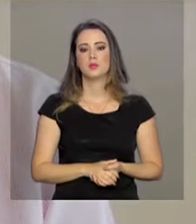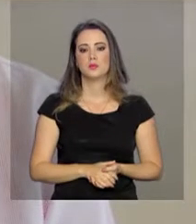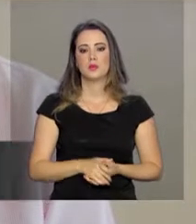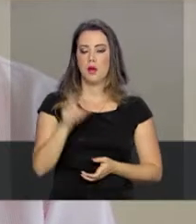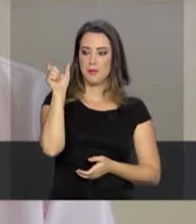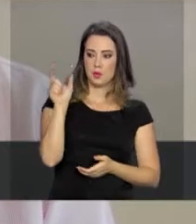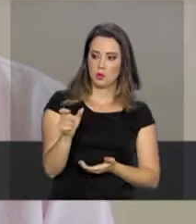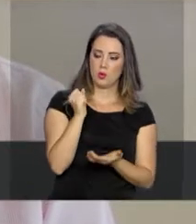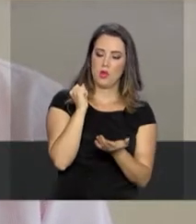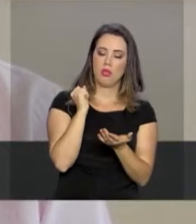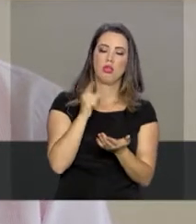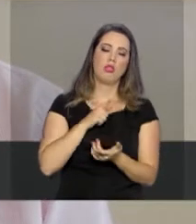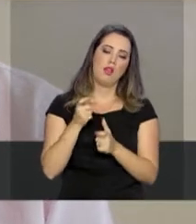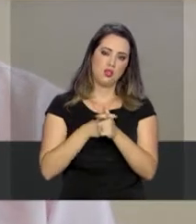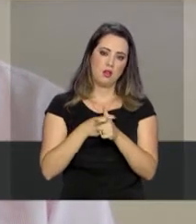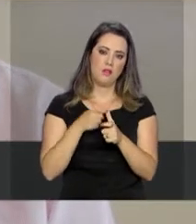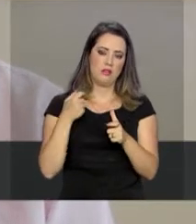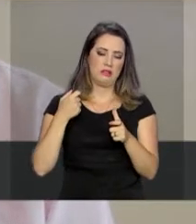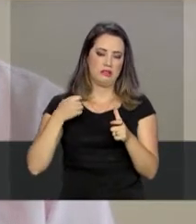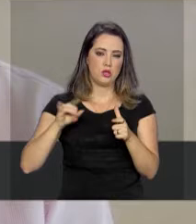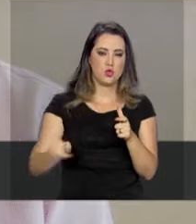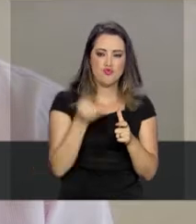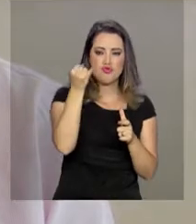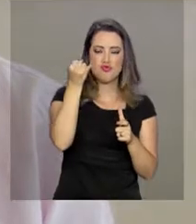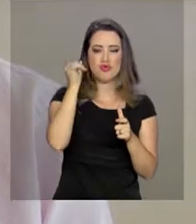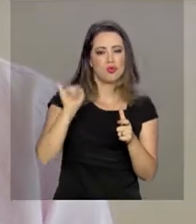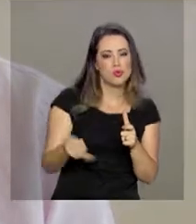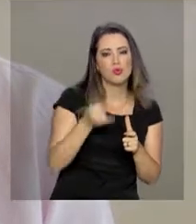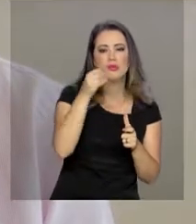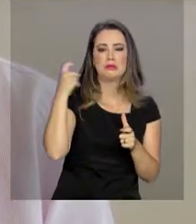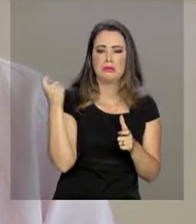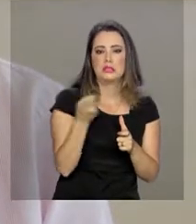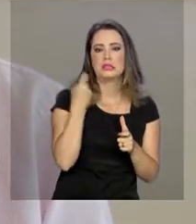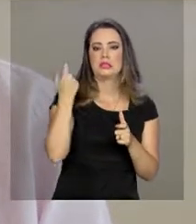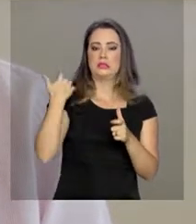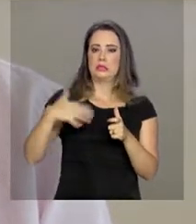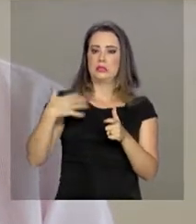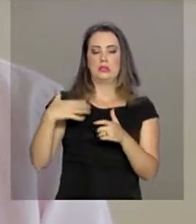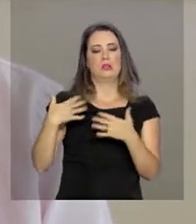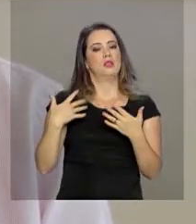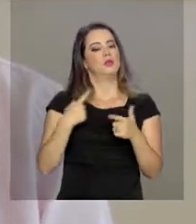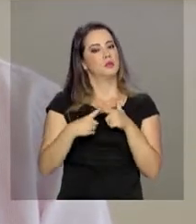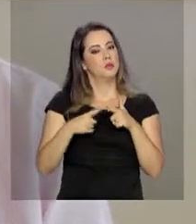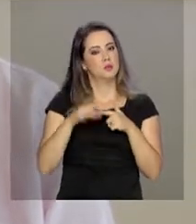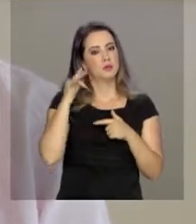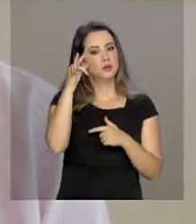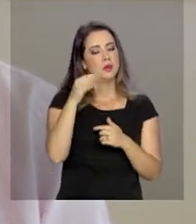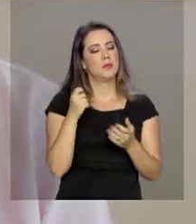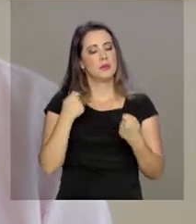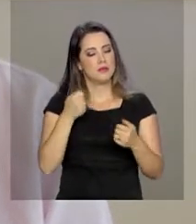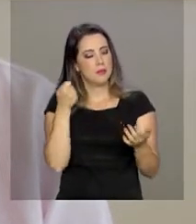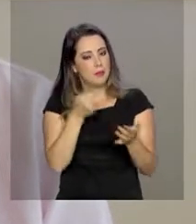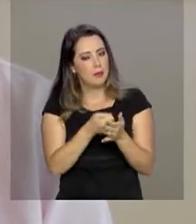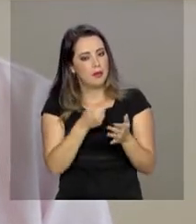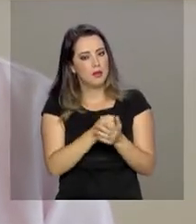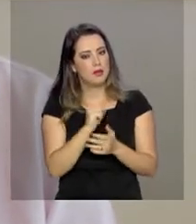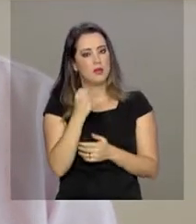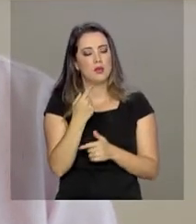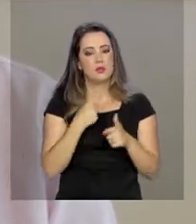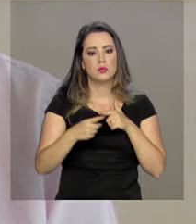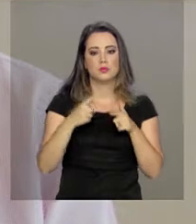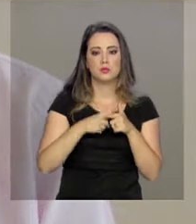devendo então pagam juros estão comprometendo o futuro então a recomendação é pagar essa dívida porque se não vai comprometer a renda futura